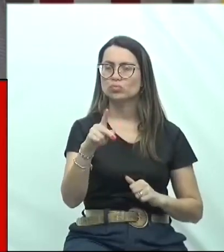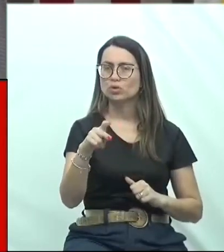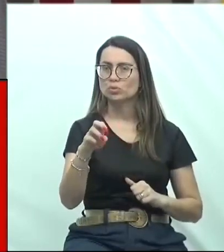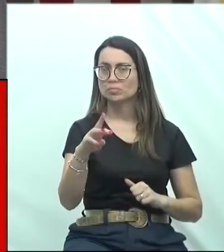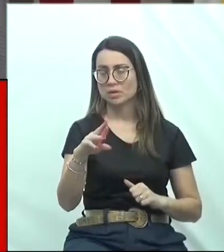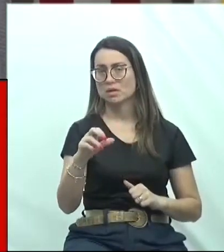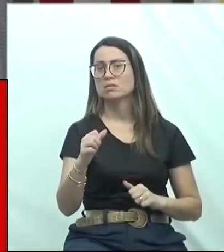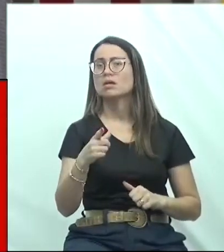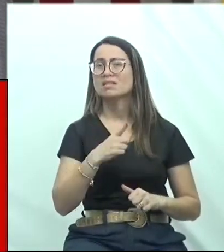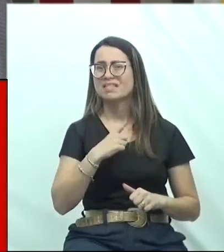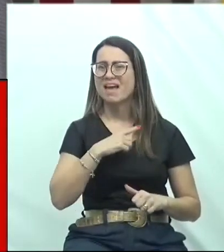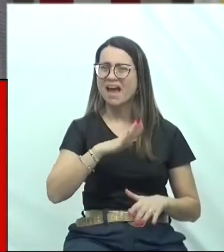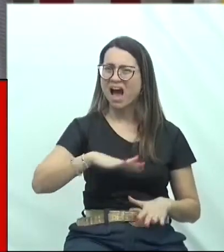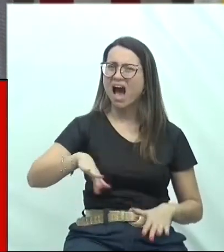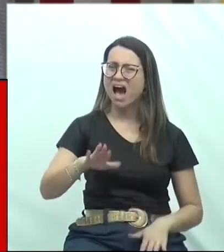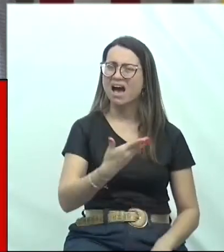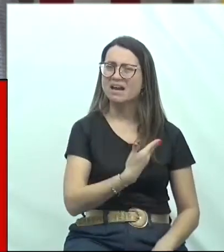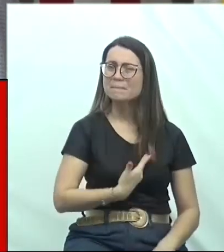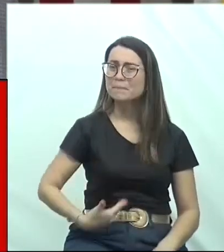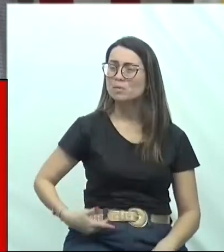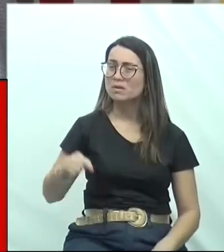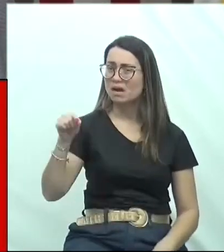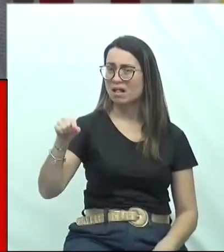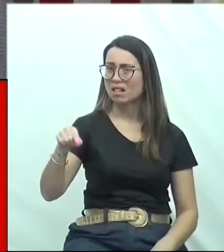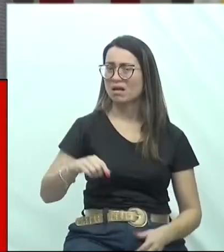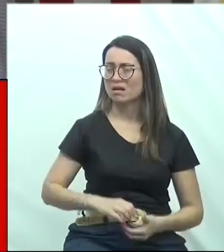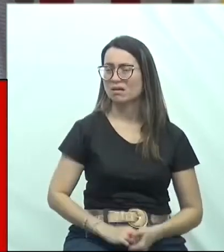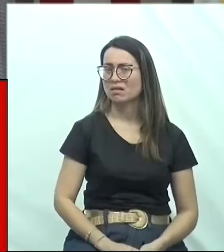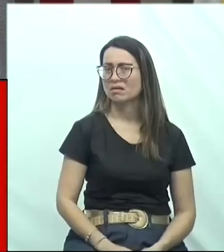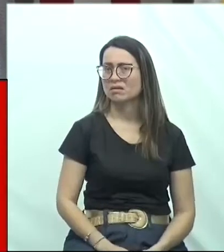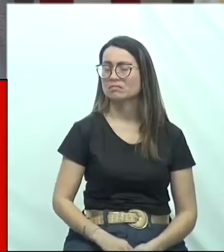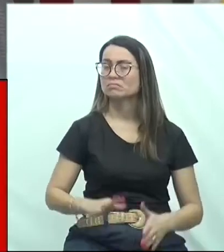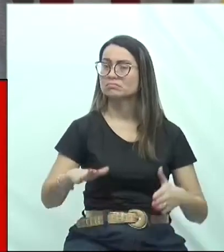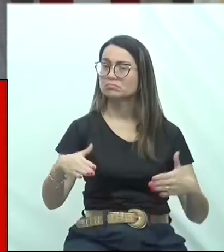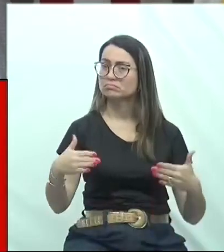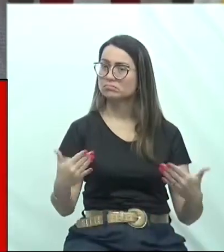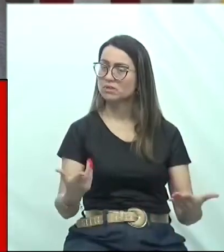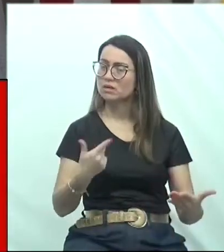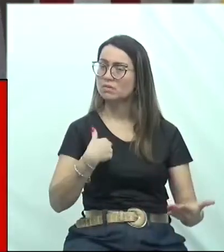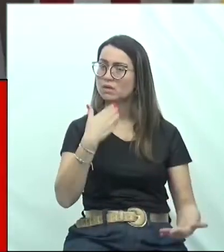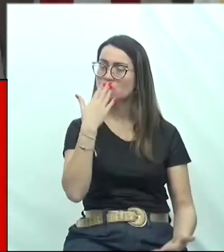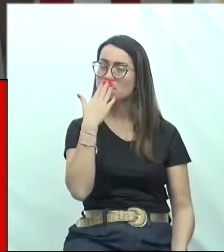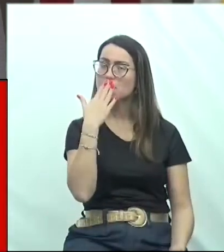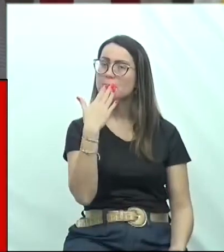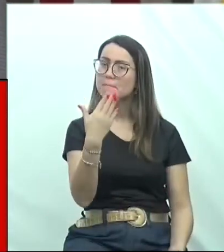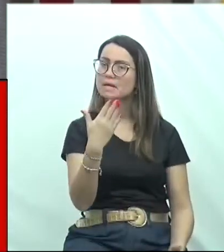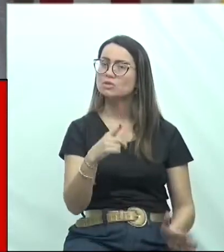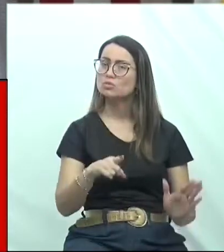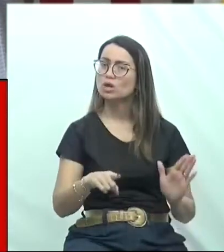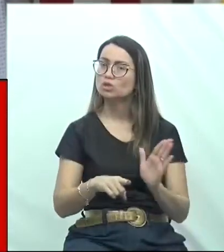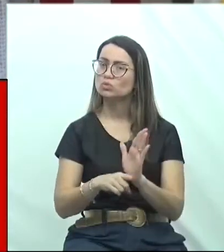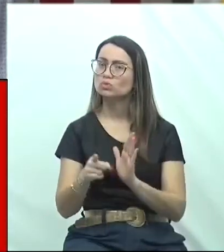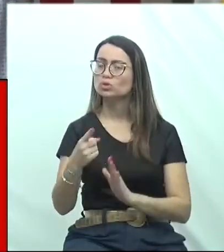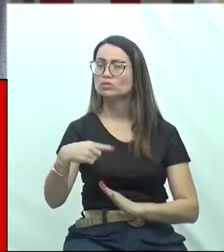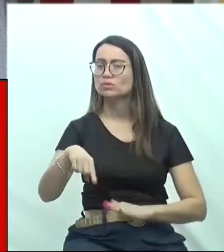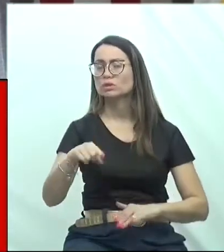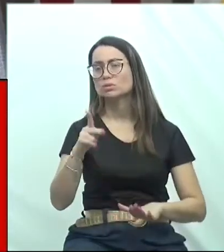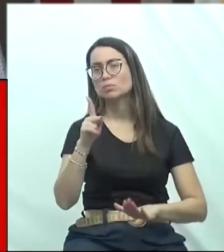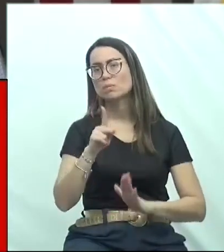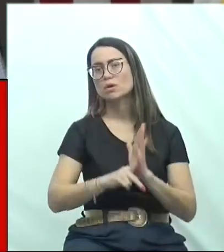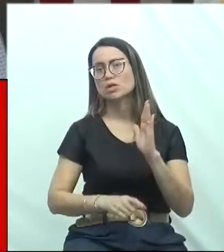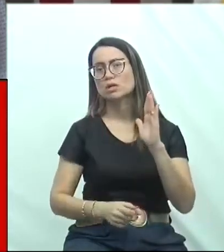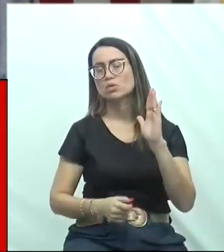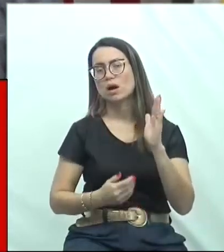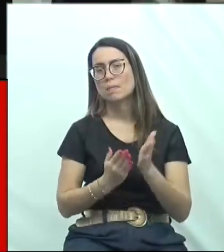bastante área pública ali. Então, eu peço a colaboração dos senhores vereadores para aprovação do projeto. Obrigado,